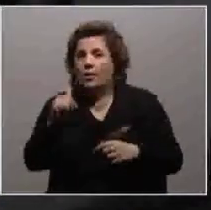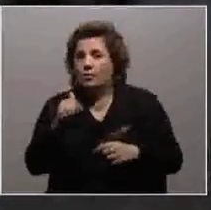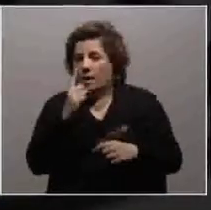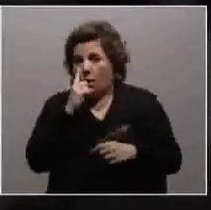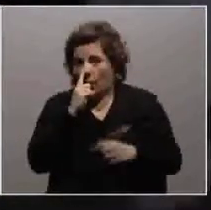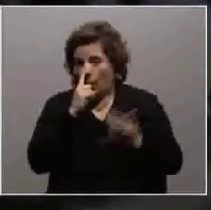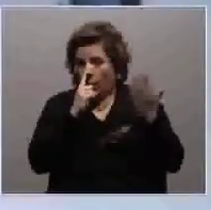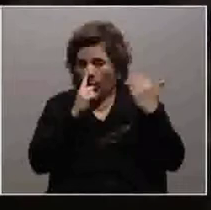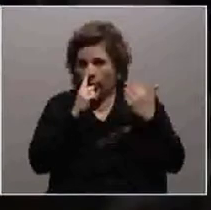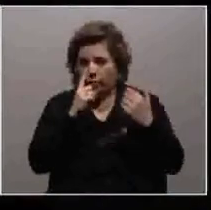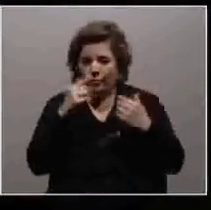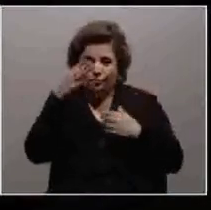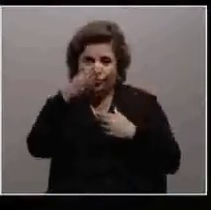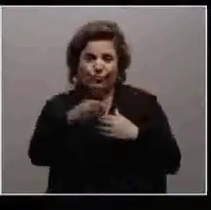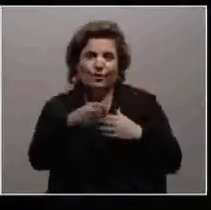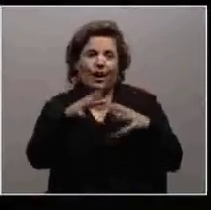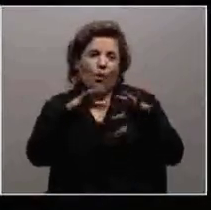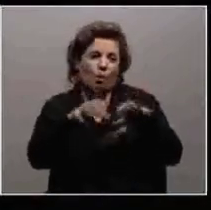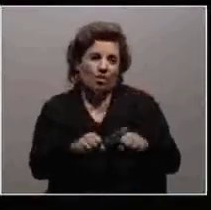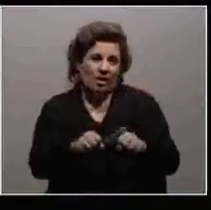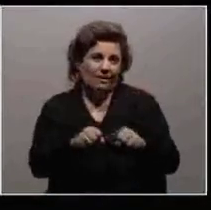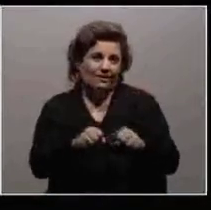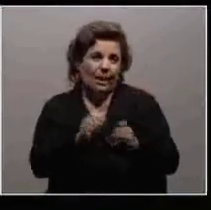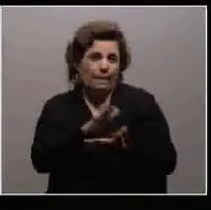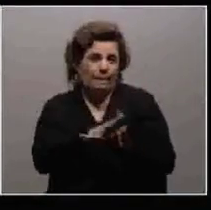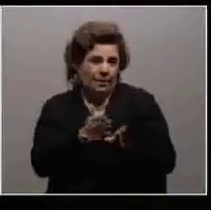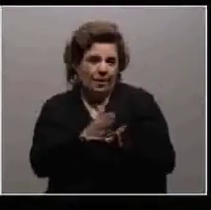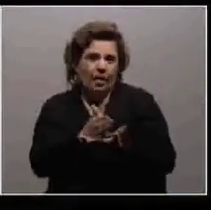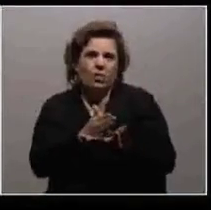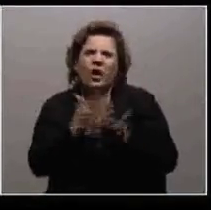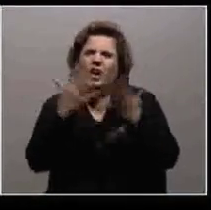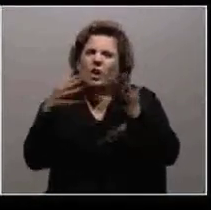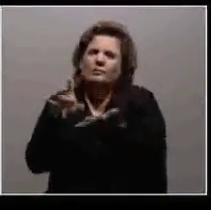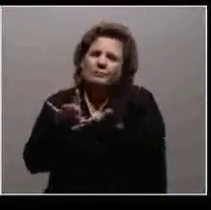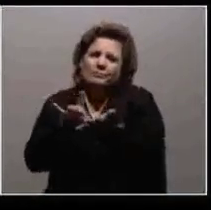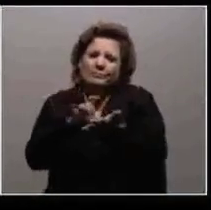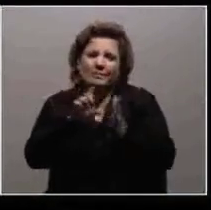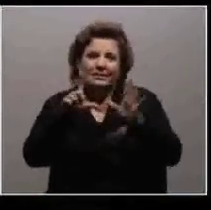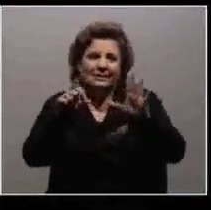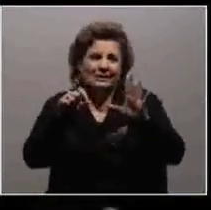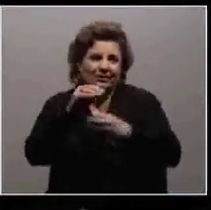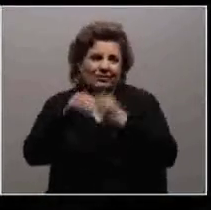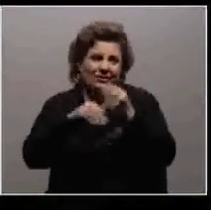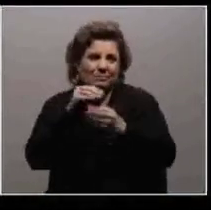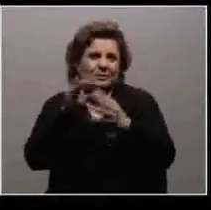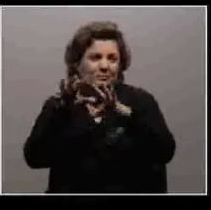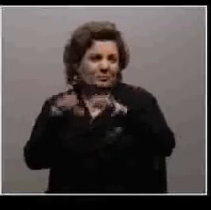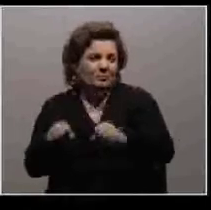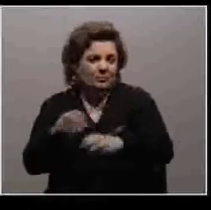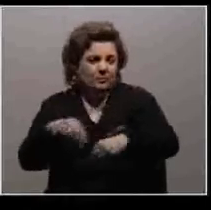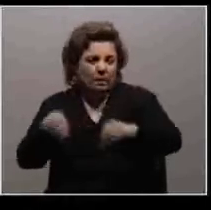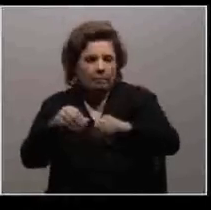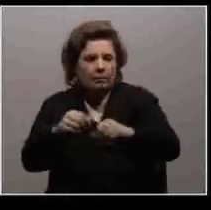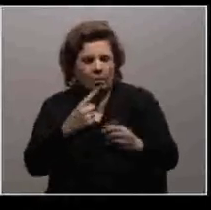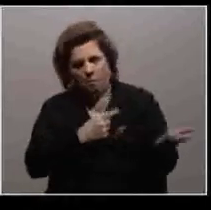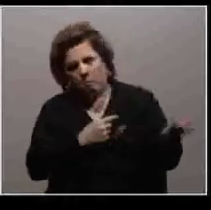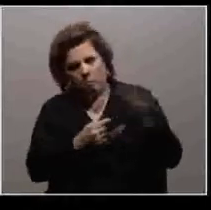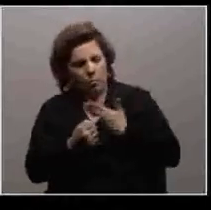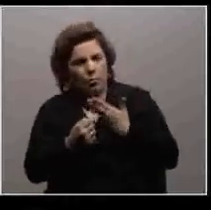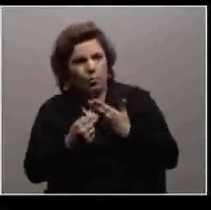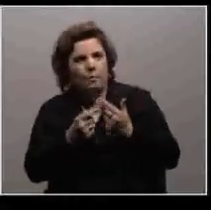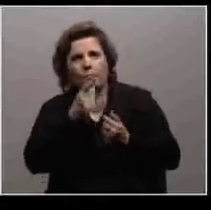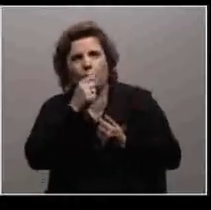tenham entre participava de uma audiência pública como mediador para evitar a adesão foi de 70 famílias que ocupam o prédio foi vítima de uma brutal